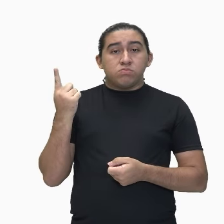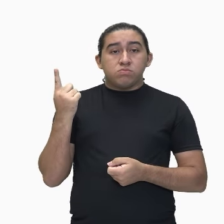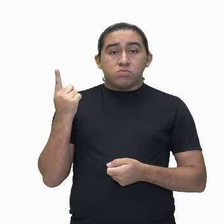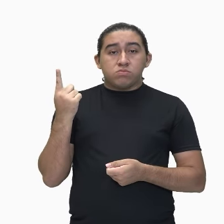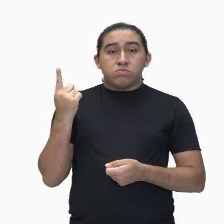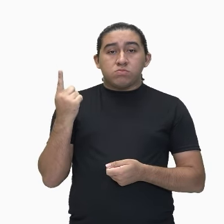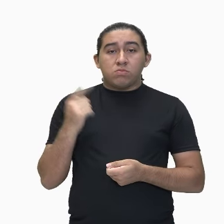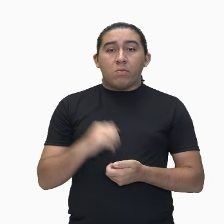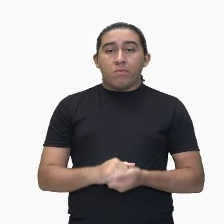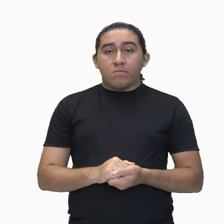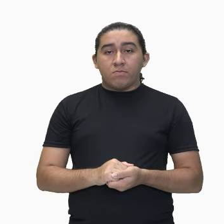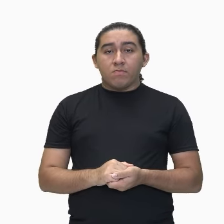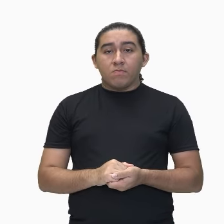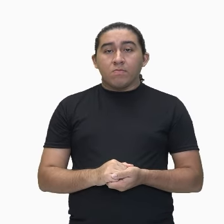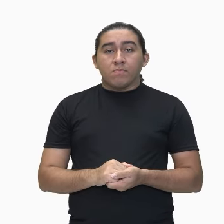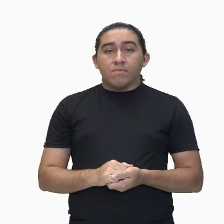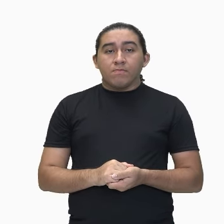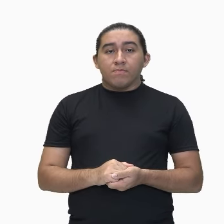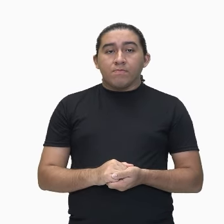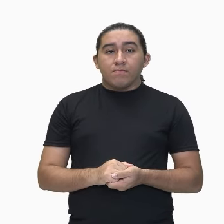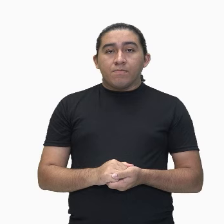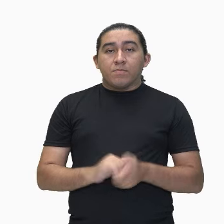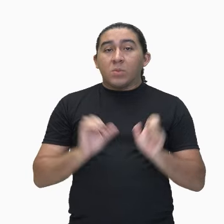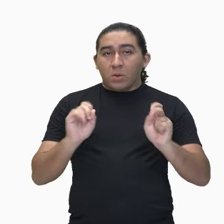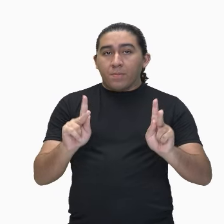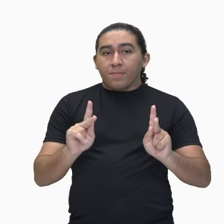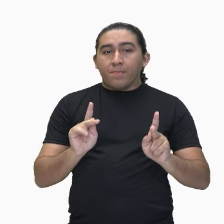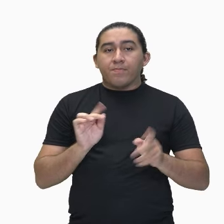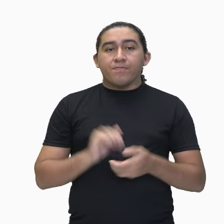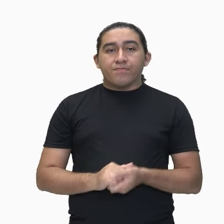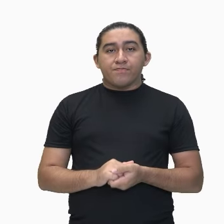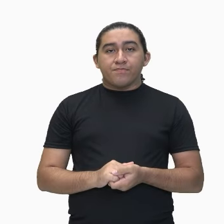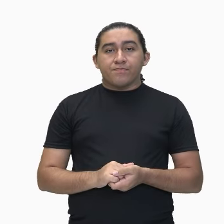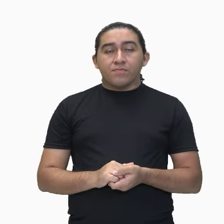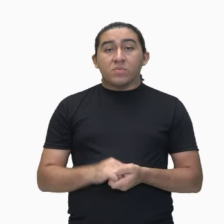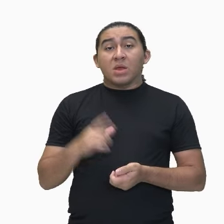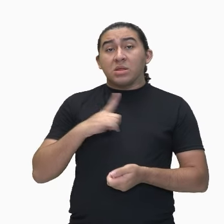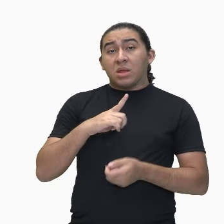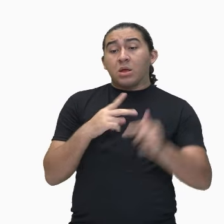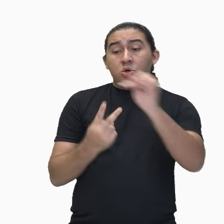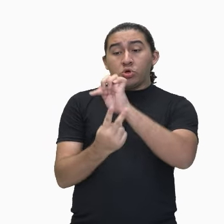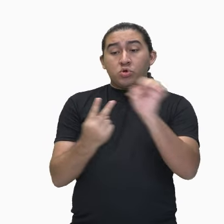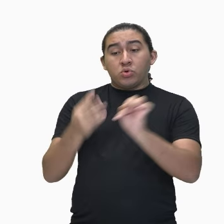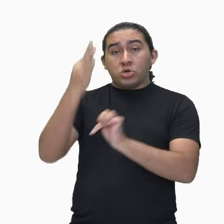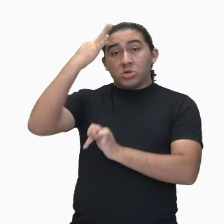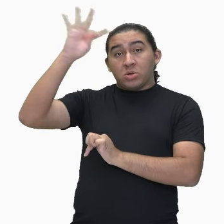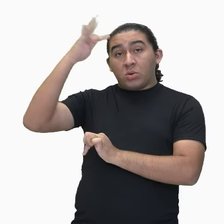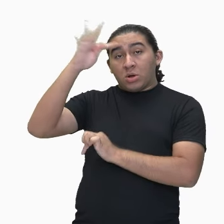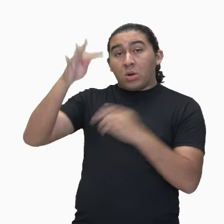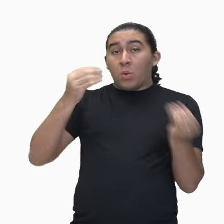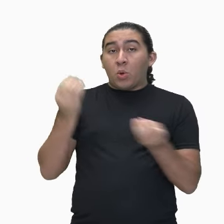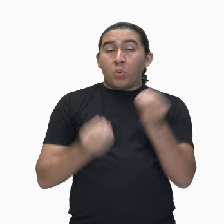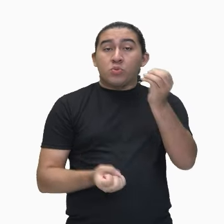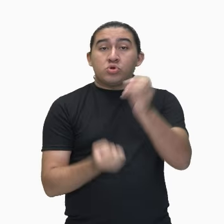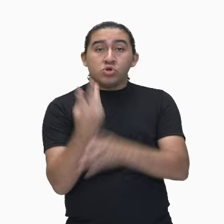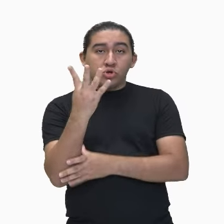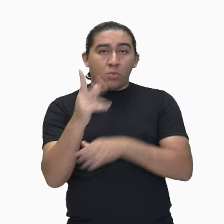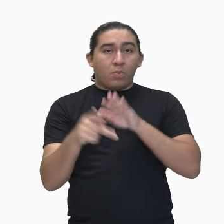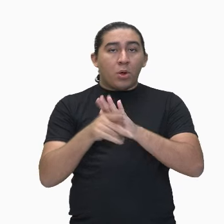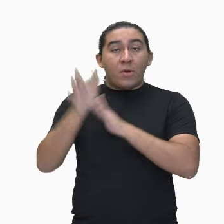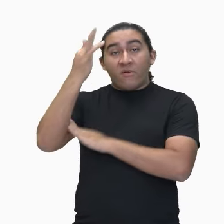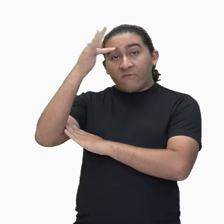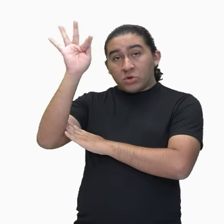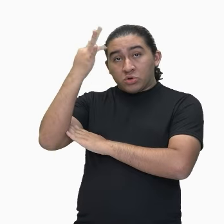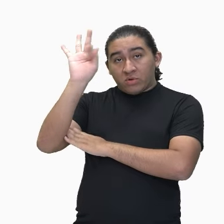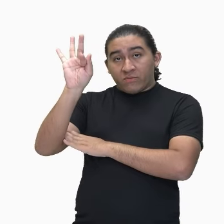verdadeiro milagre que aconteceu, tá bom? Muito bem, essas são as teorias para o surgimento da